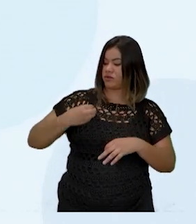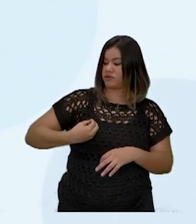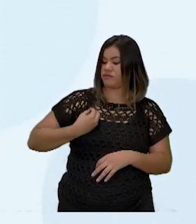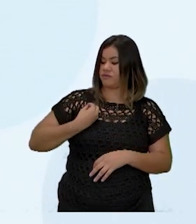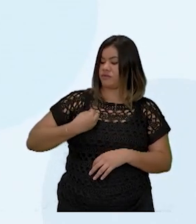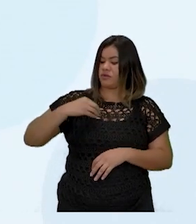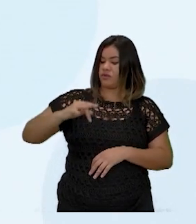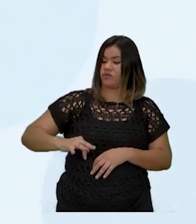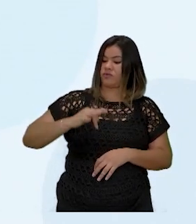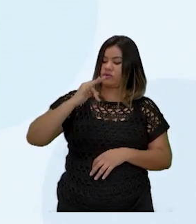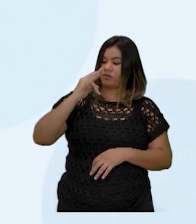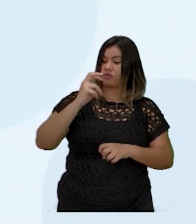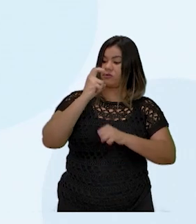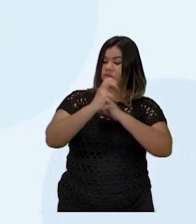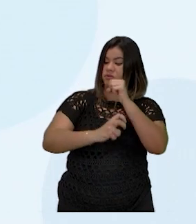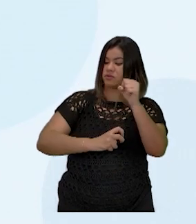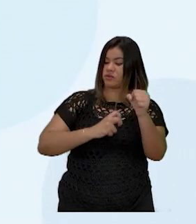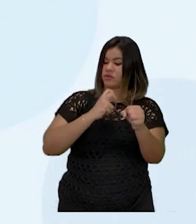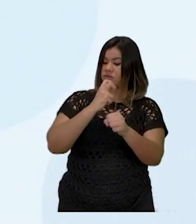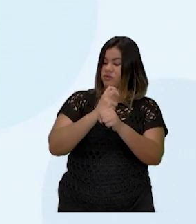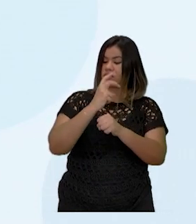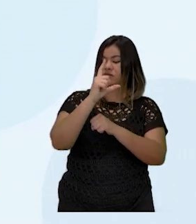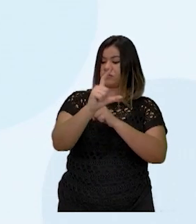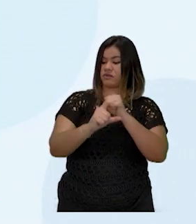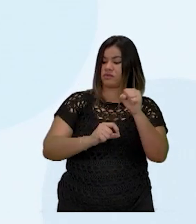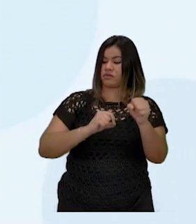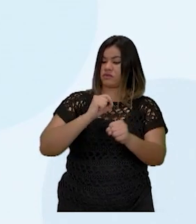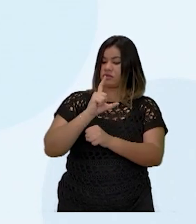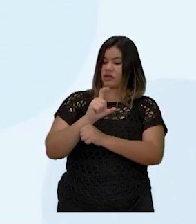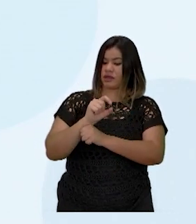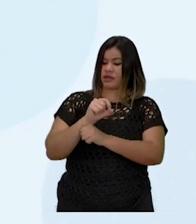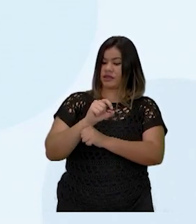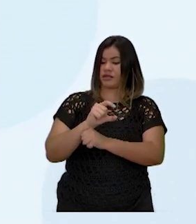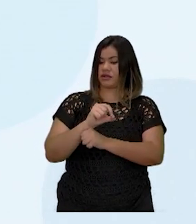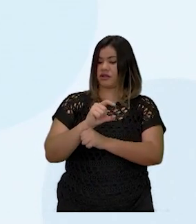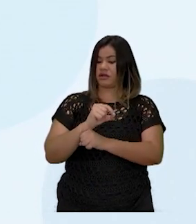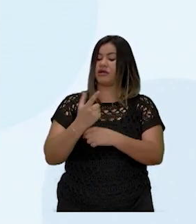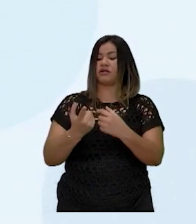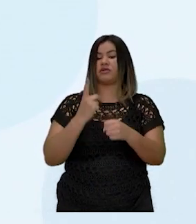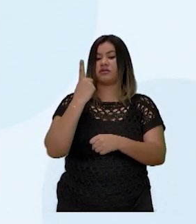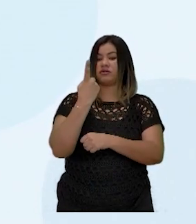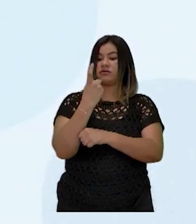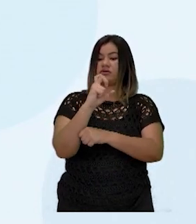tela estão os critérios que a gente usou para construir